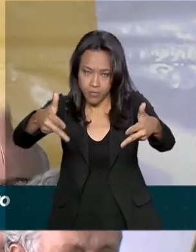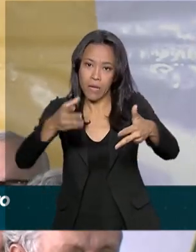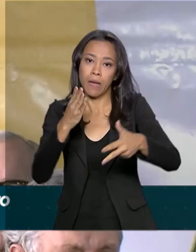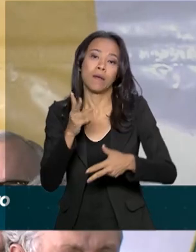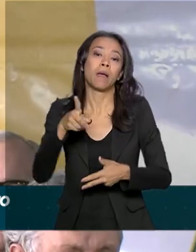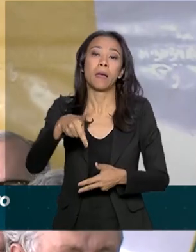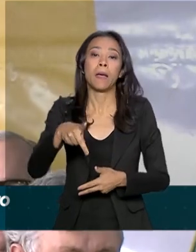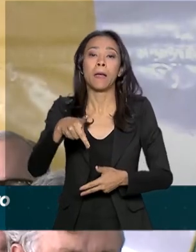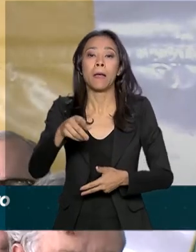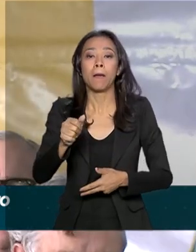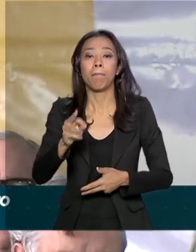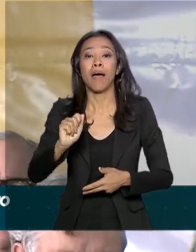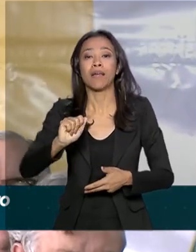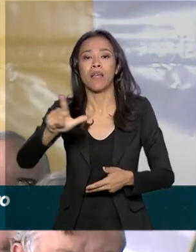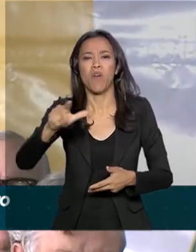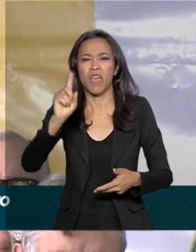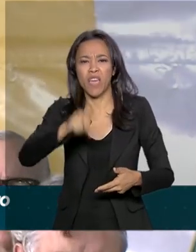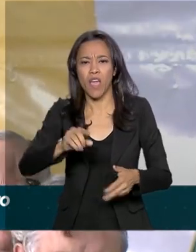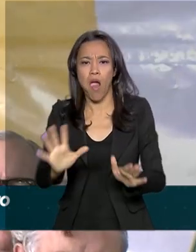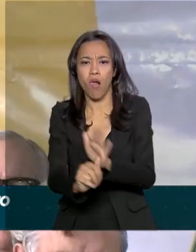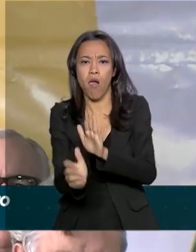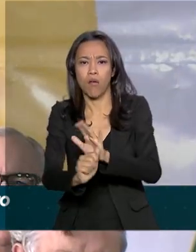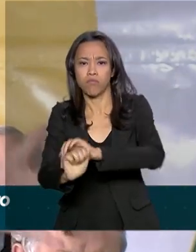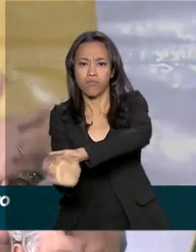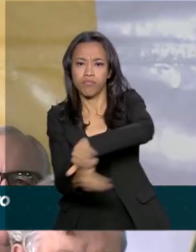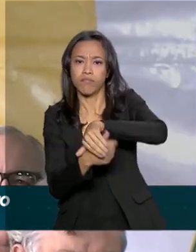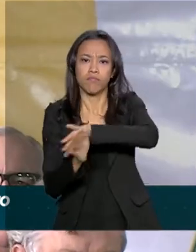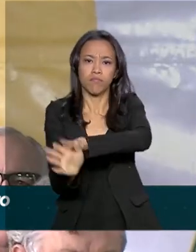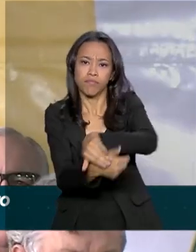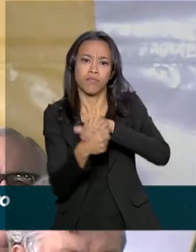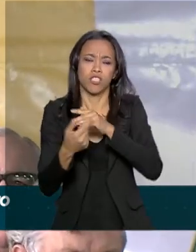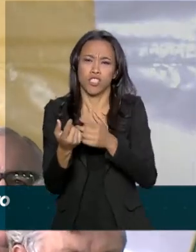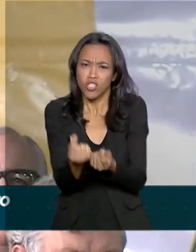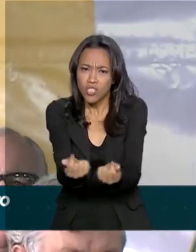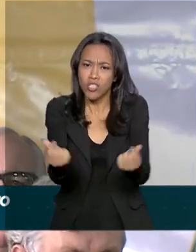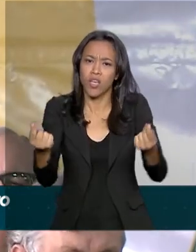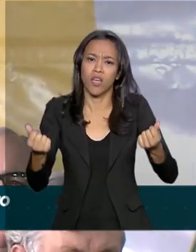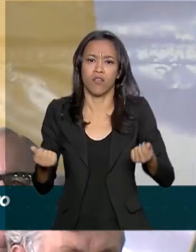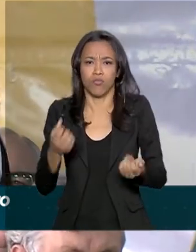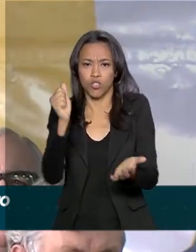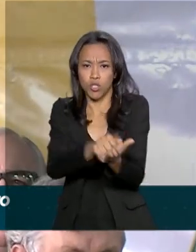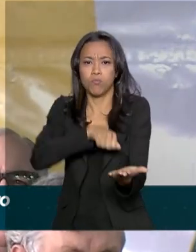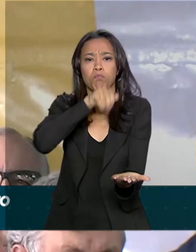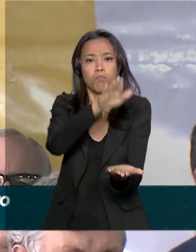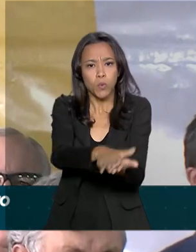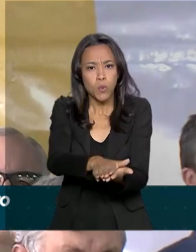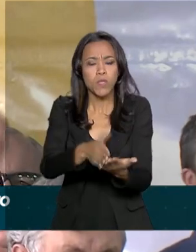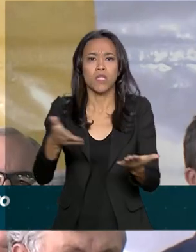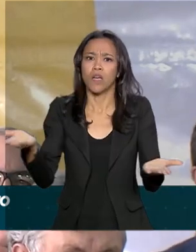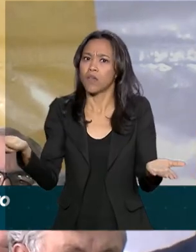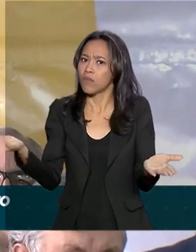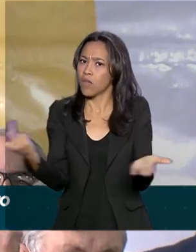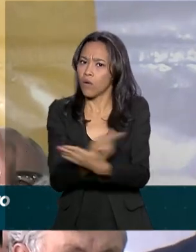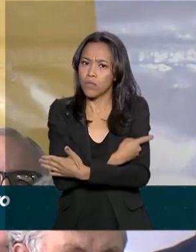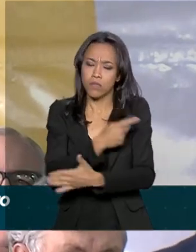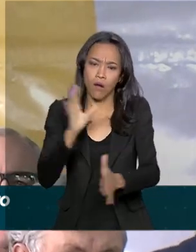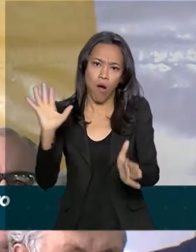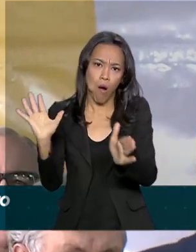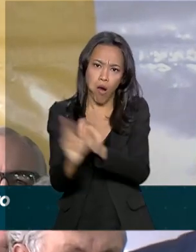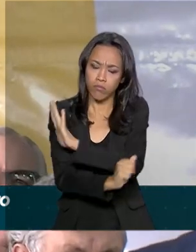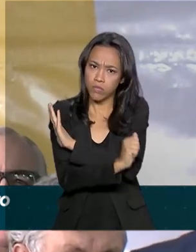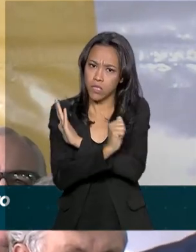Essa máfia de multa que vai para o bolso de alguns poucos aqui nessa nação. É uma roubalheira, essa